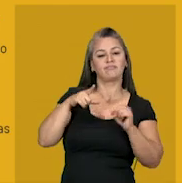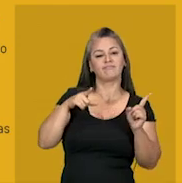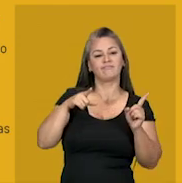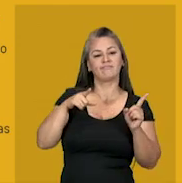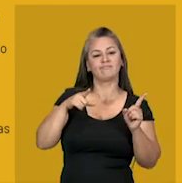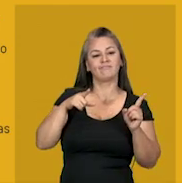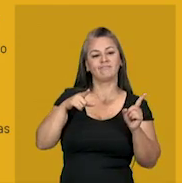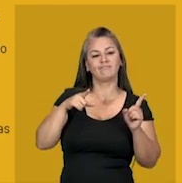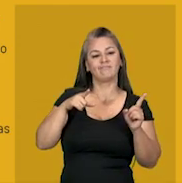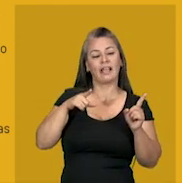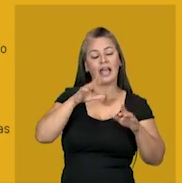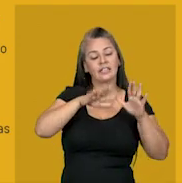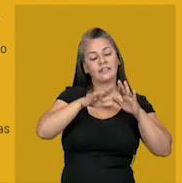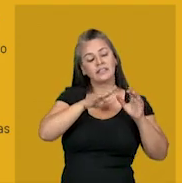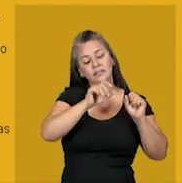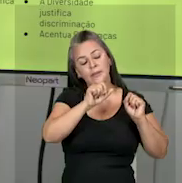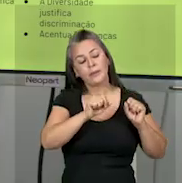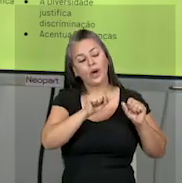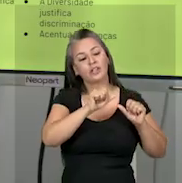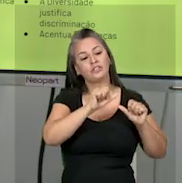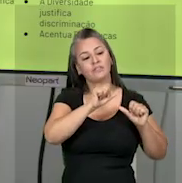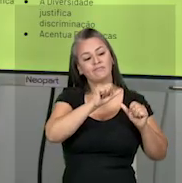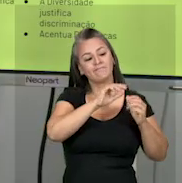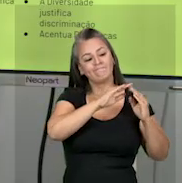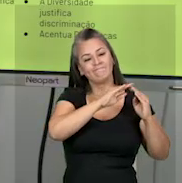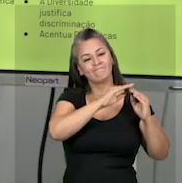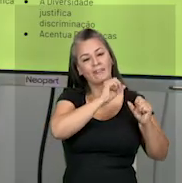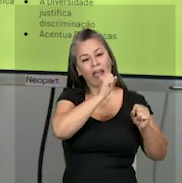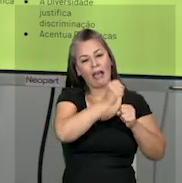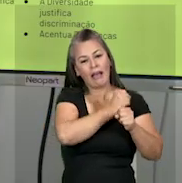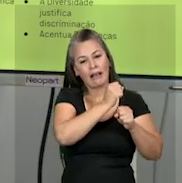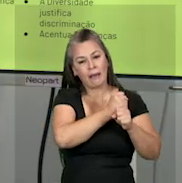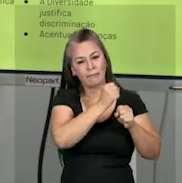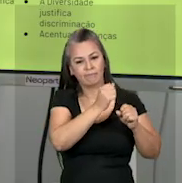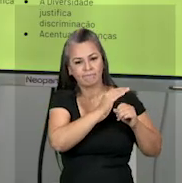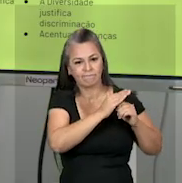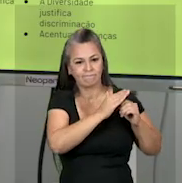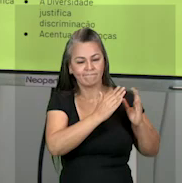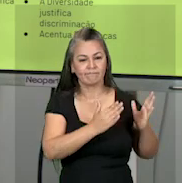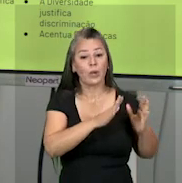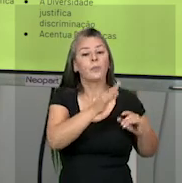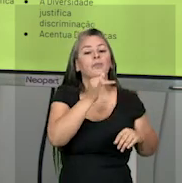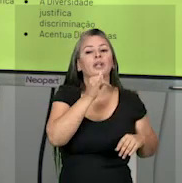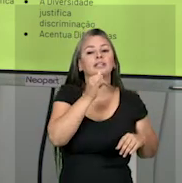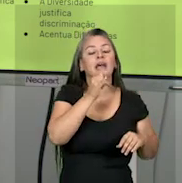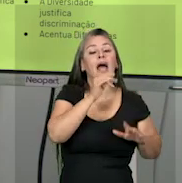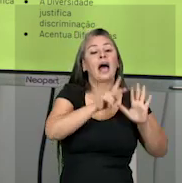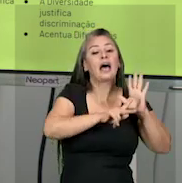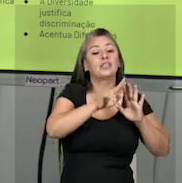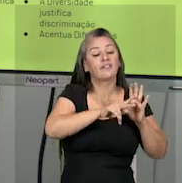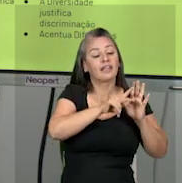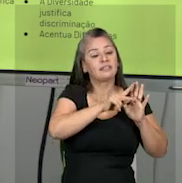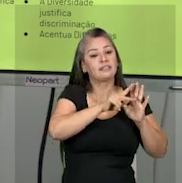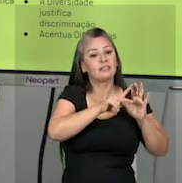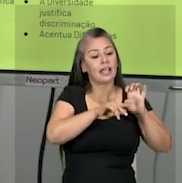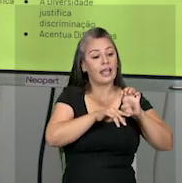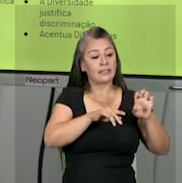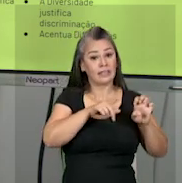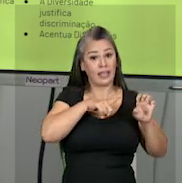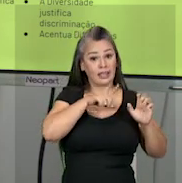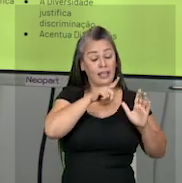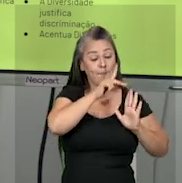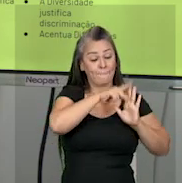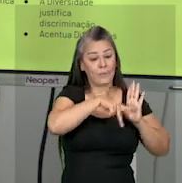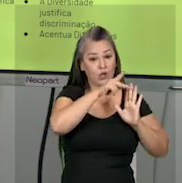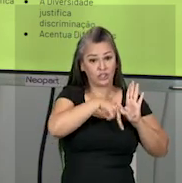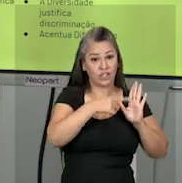ser desconstruídas. Então as esquerdas têm geralmente projetos que visam reduzir as desigualdades, interferir na